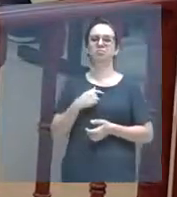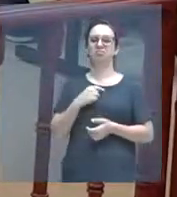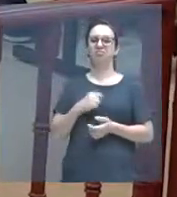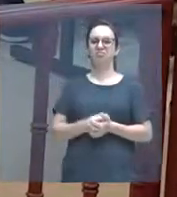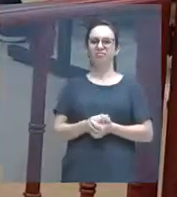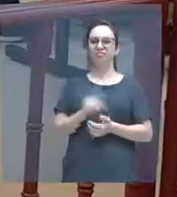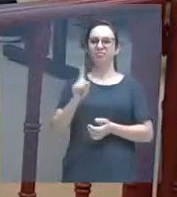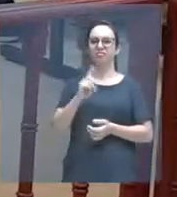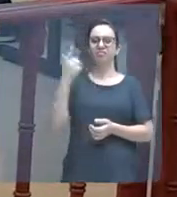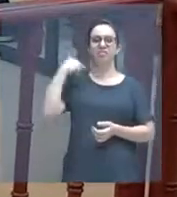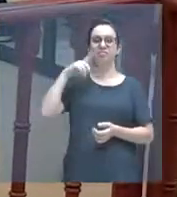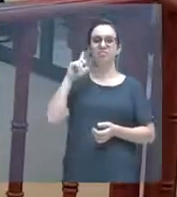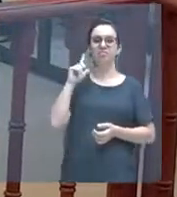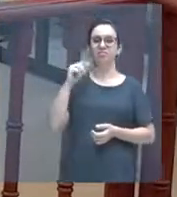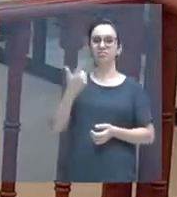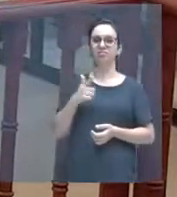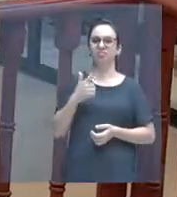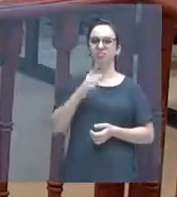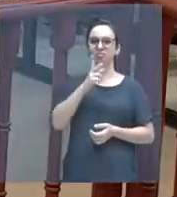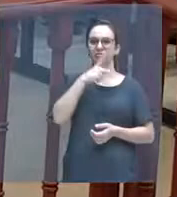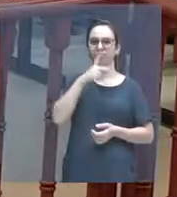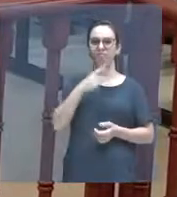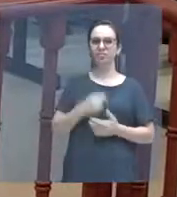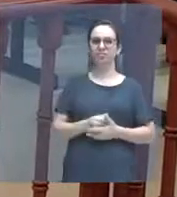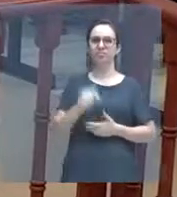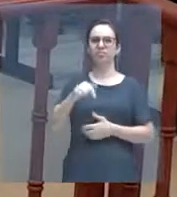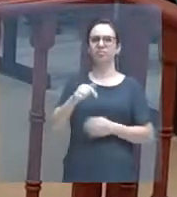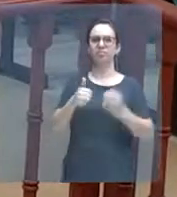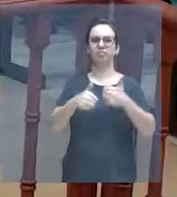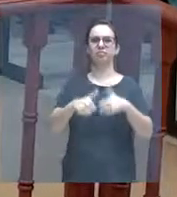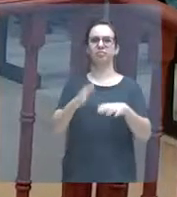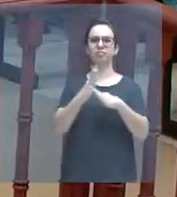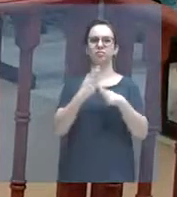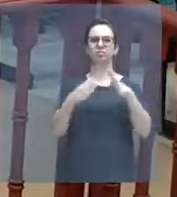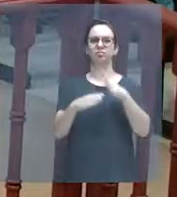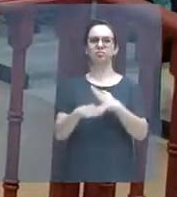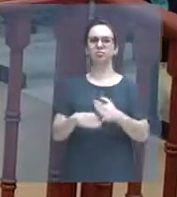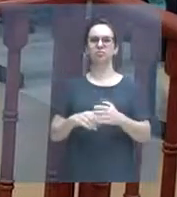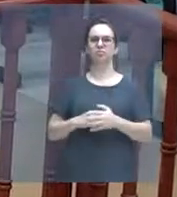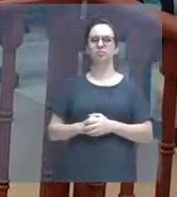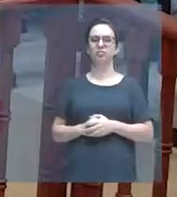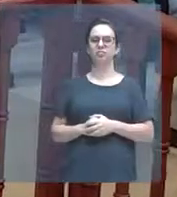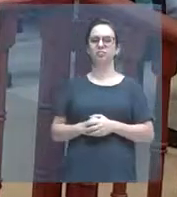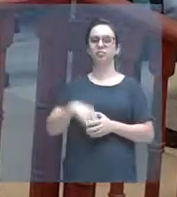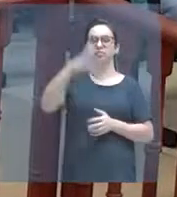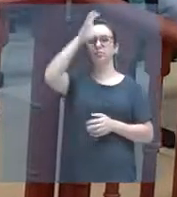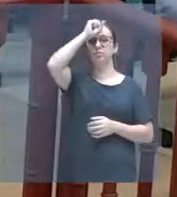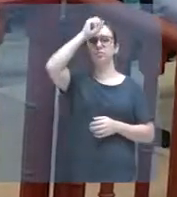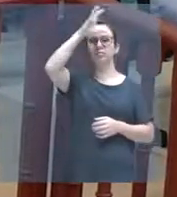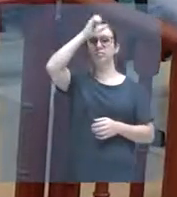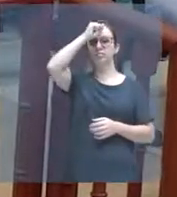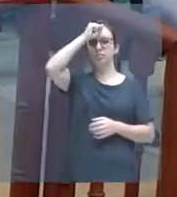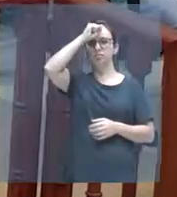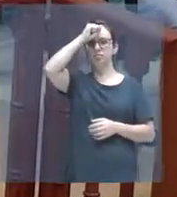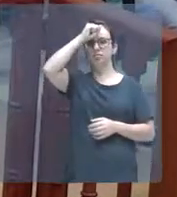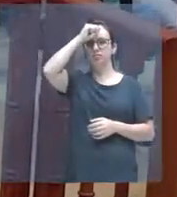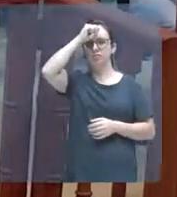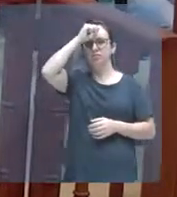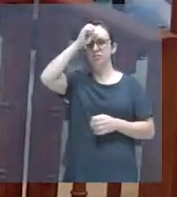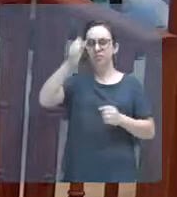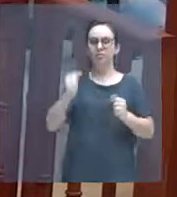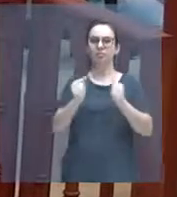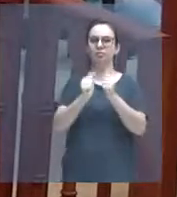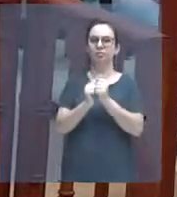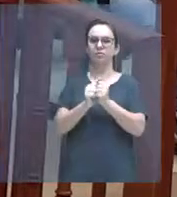E aqui, João, estão todos os seus alunos, se me permitem dizer, né, já que você é o mestre, o Paulo